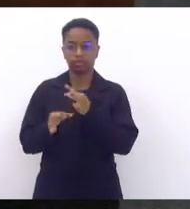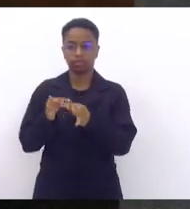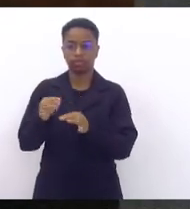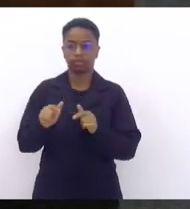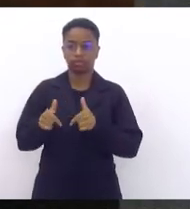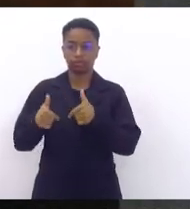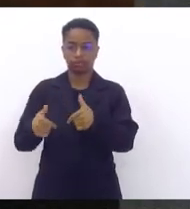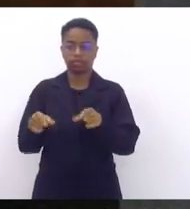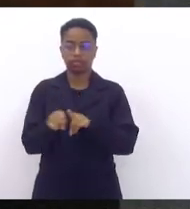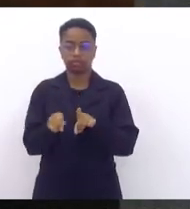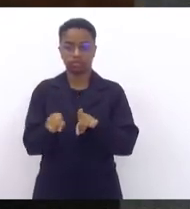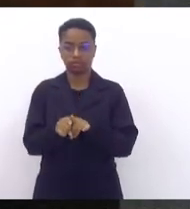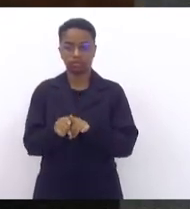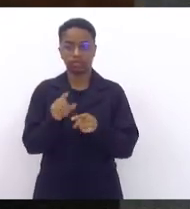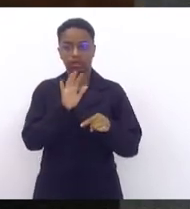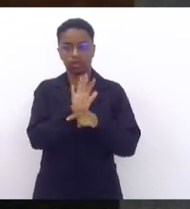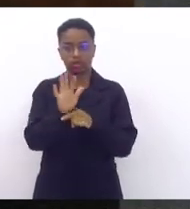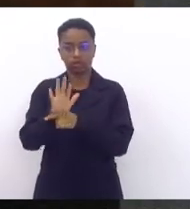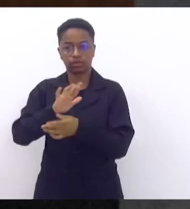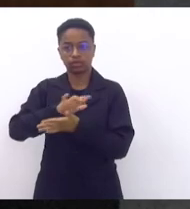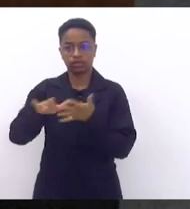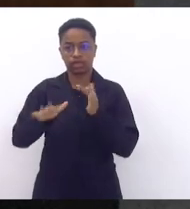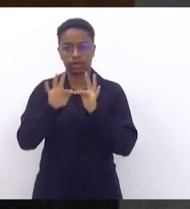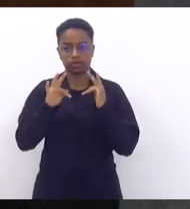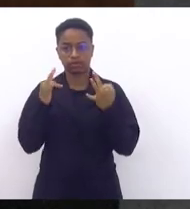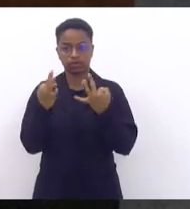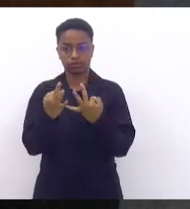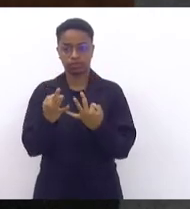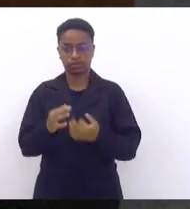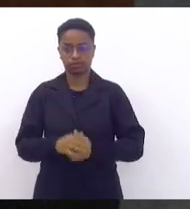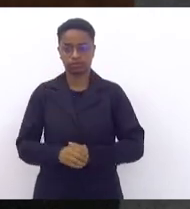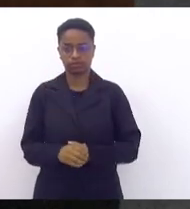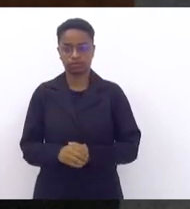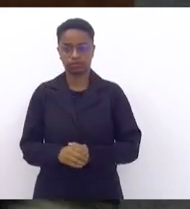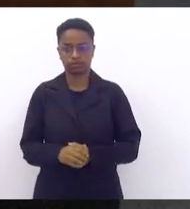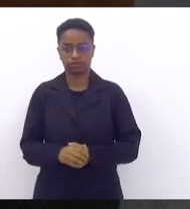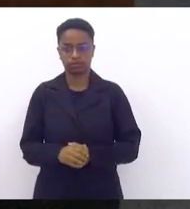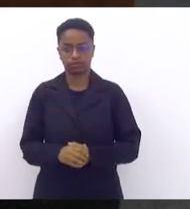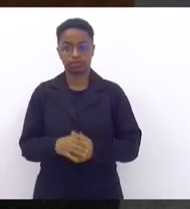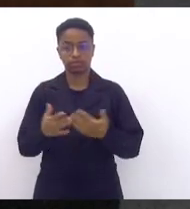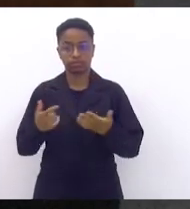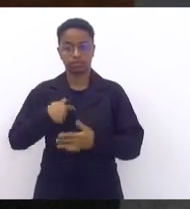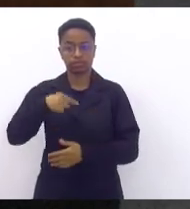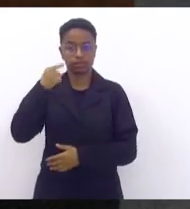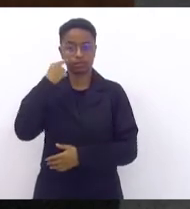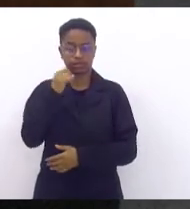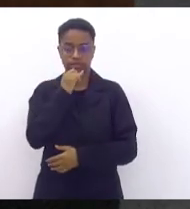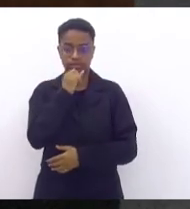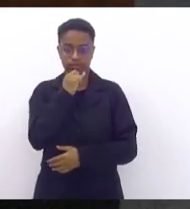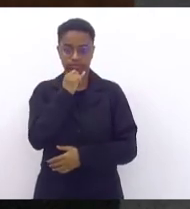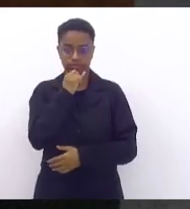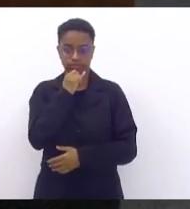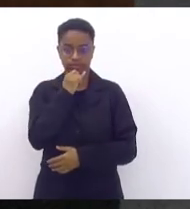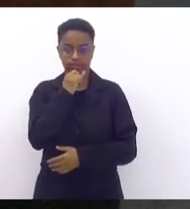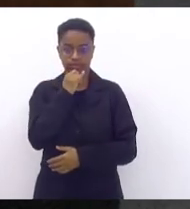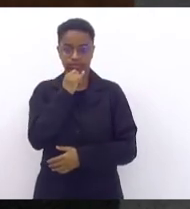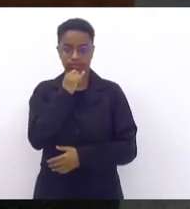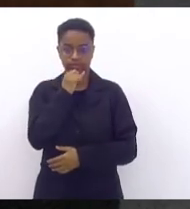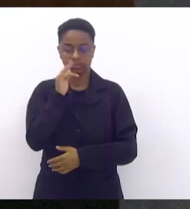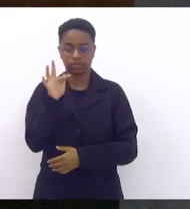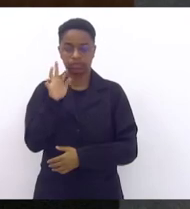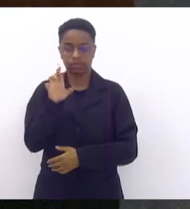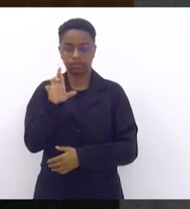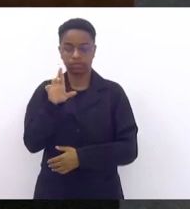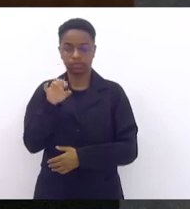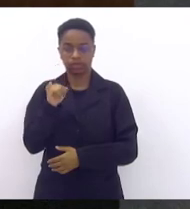atuam ajudando as famílias dessas pessoas. E estou pensando aqui, por exemplo, no Frei